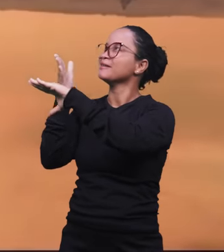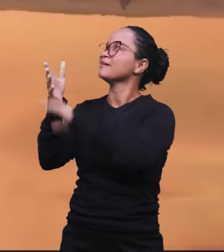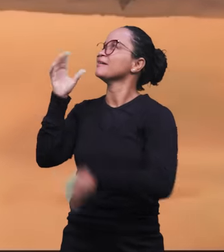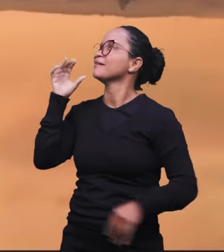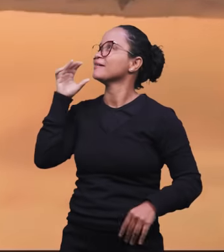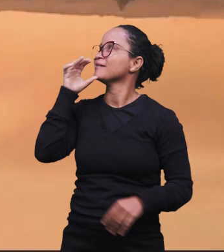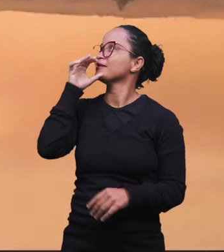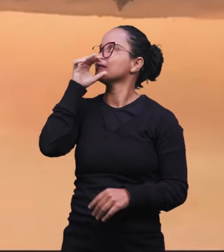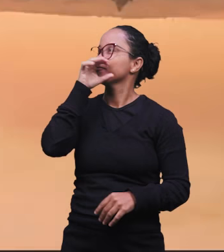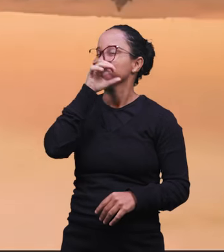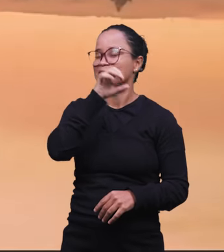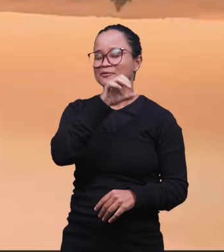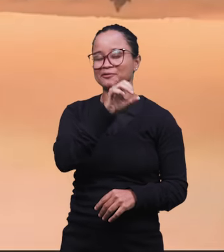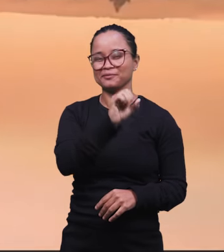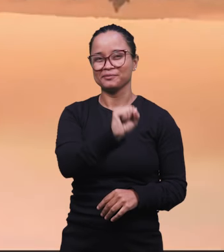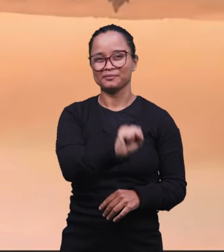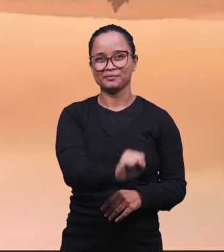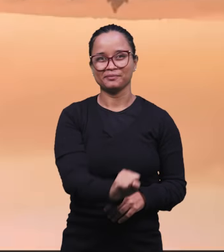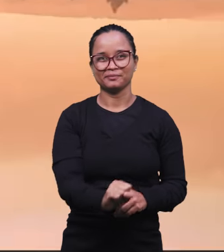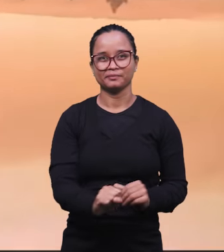podiam logo